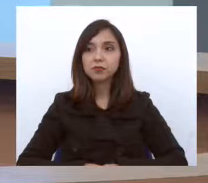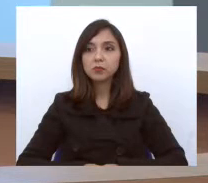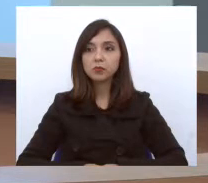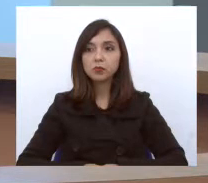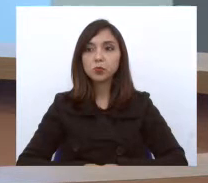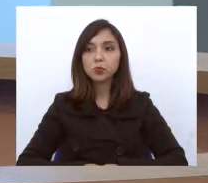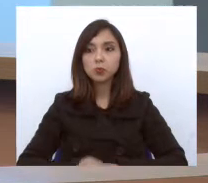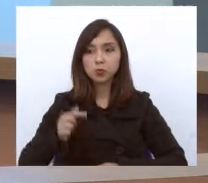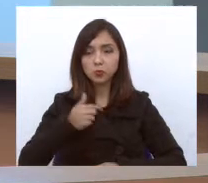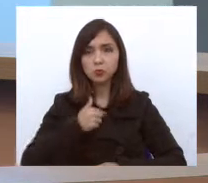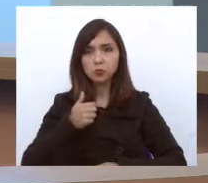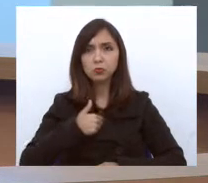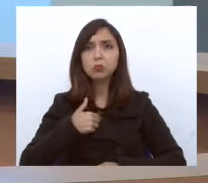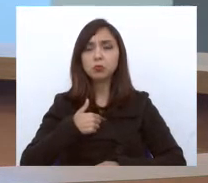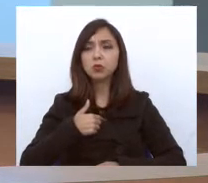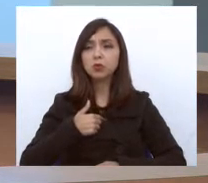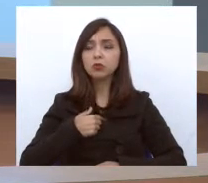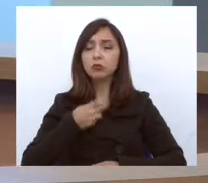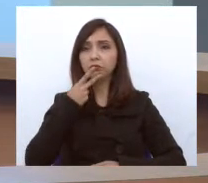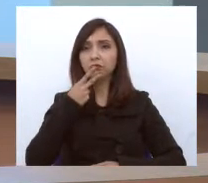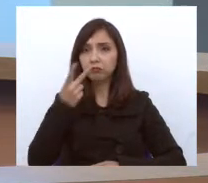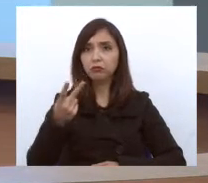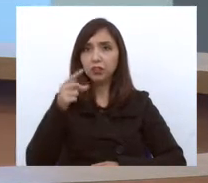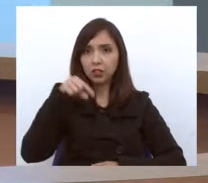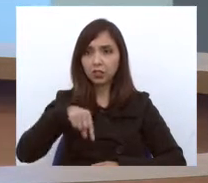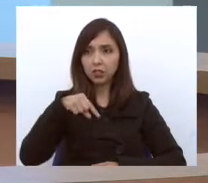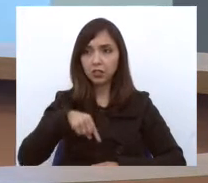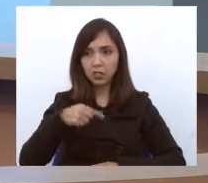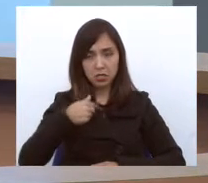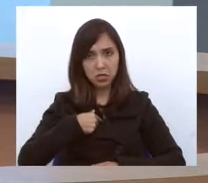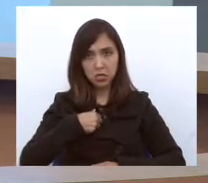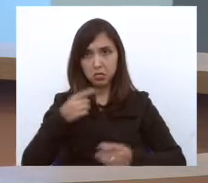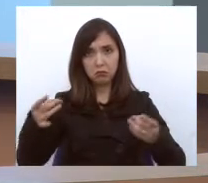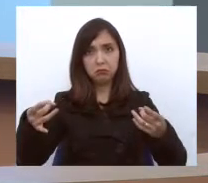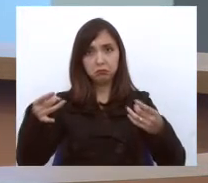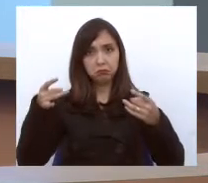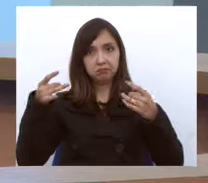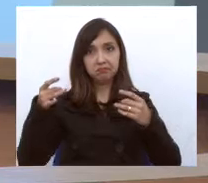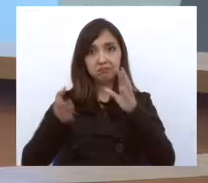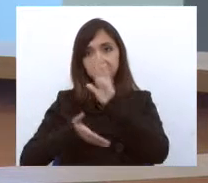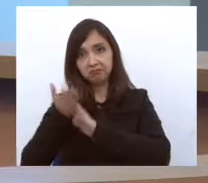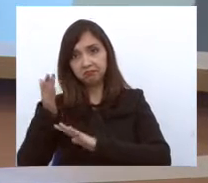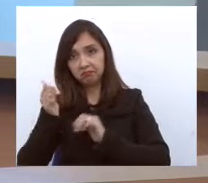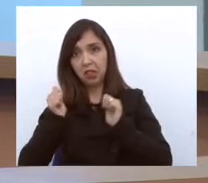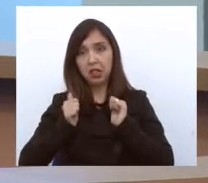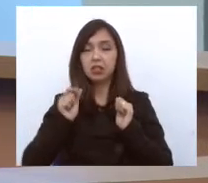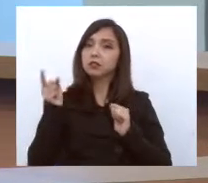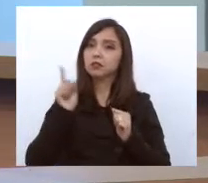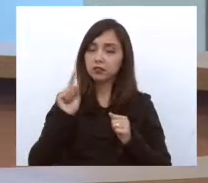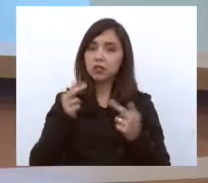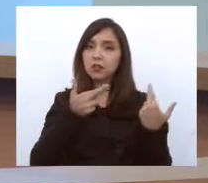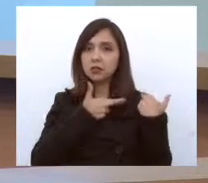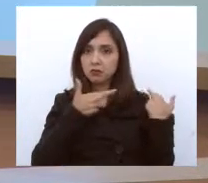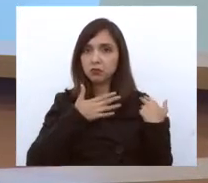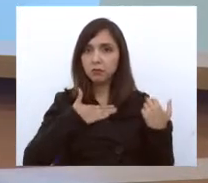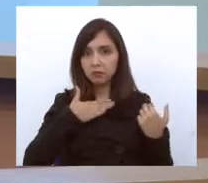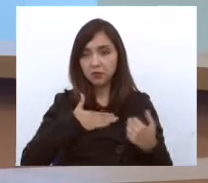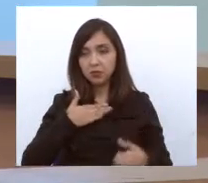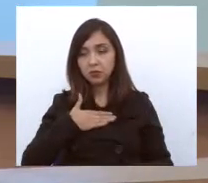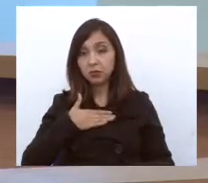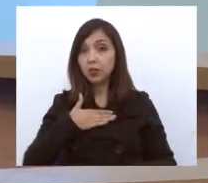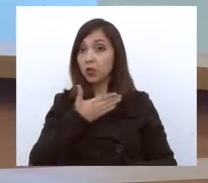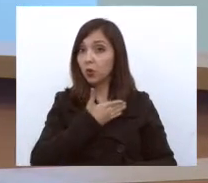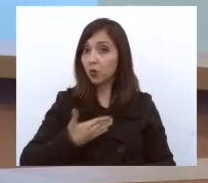Eu, de fato, assumi aqui e não fujo às minhas responsabilidades. A prova é que o governo